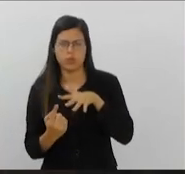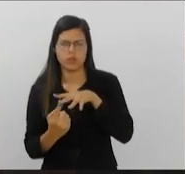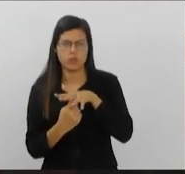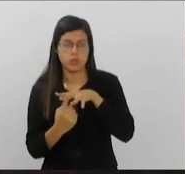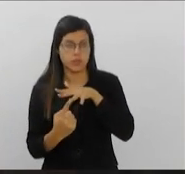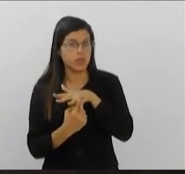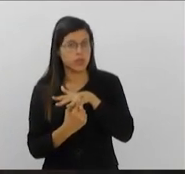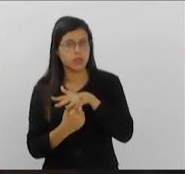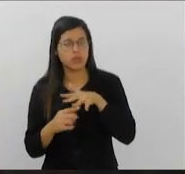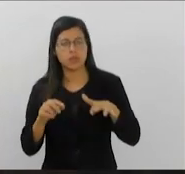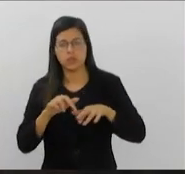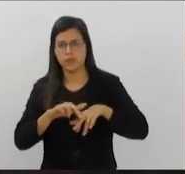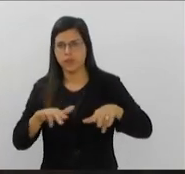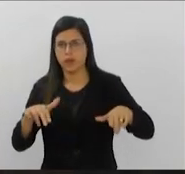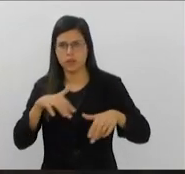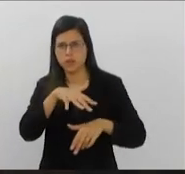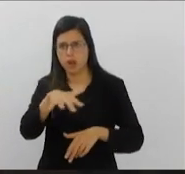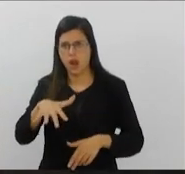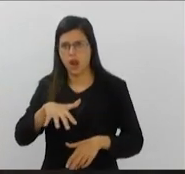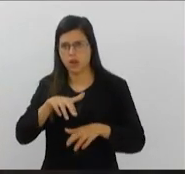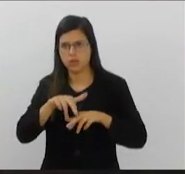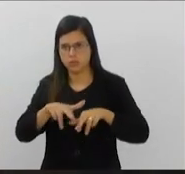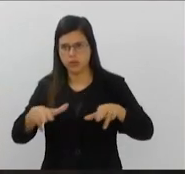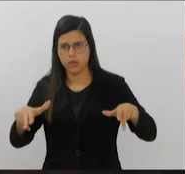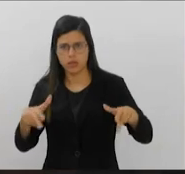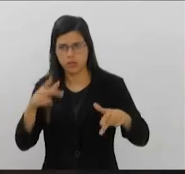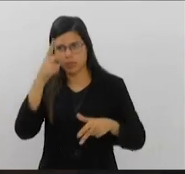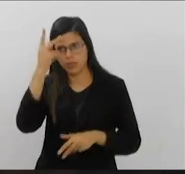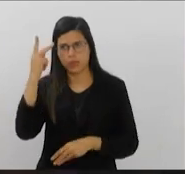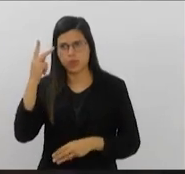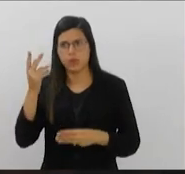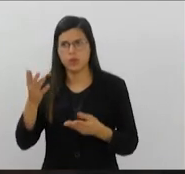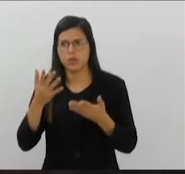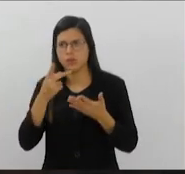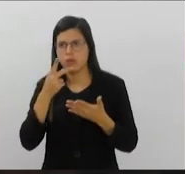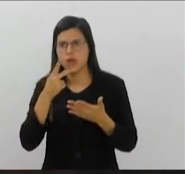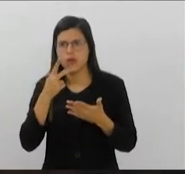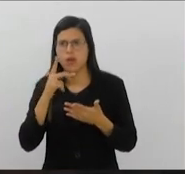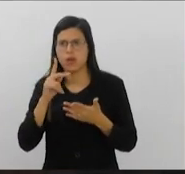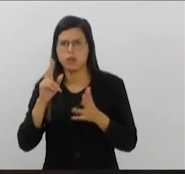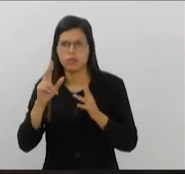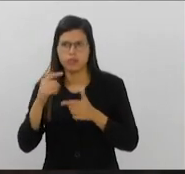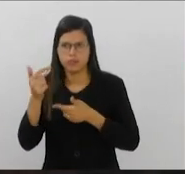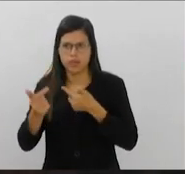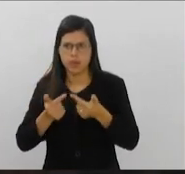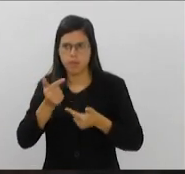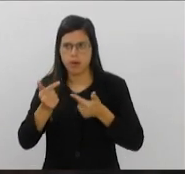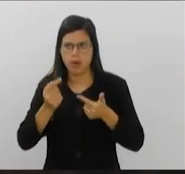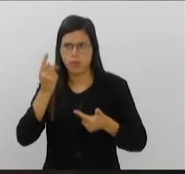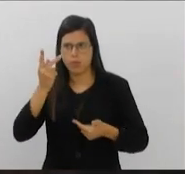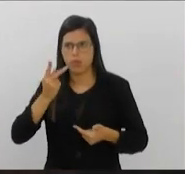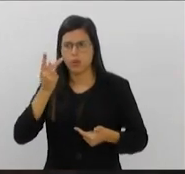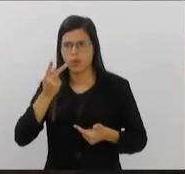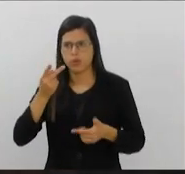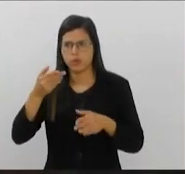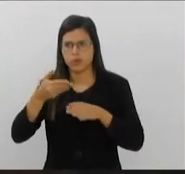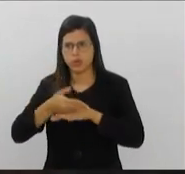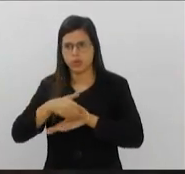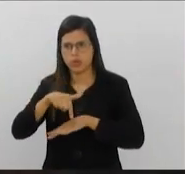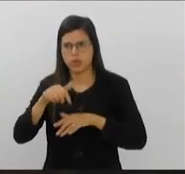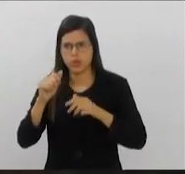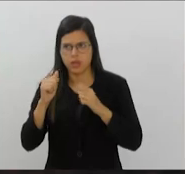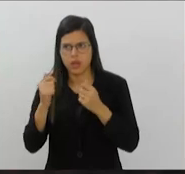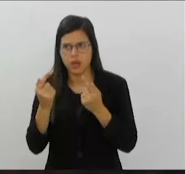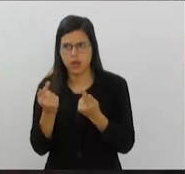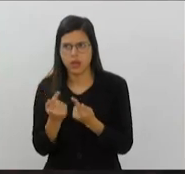são diversas as pessoas. Eu quis falar um pouco aqui sobre esse trabalho. Eu acho que o parlamentar que chega aqui nessa casa, ele